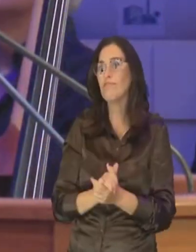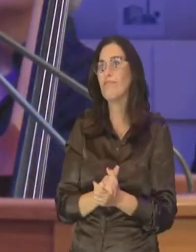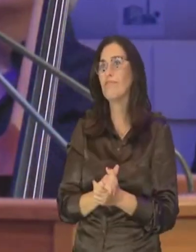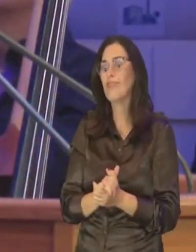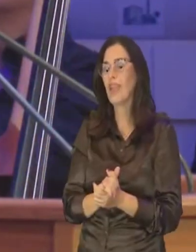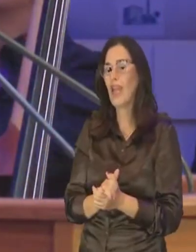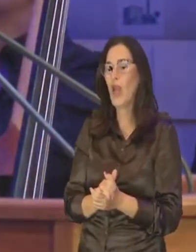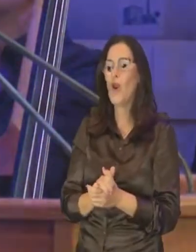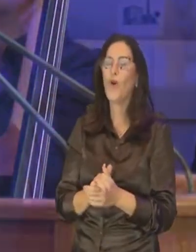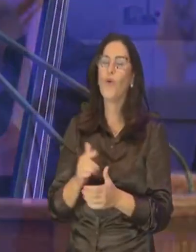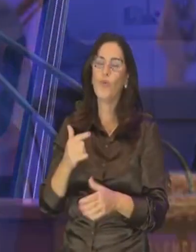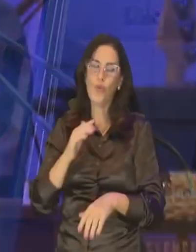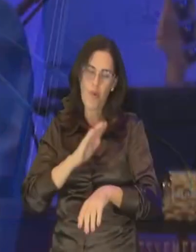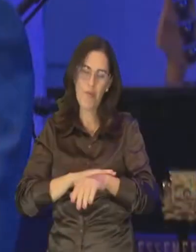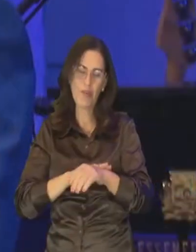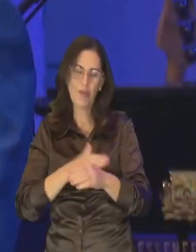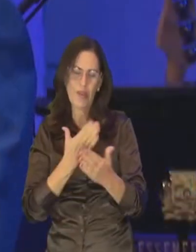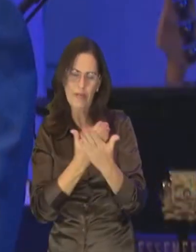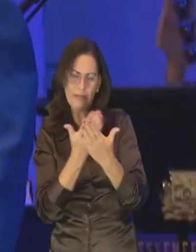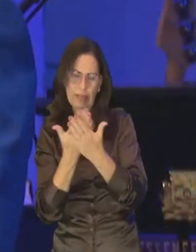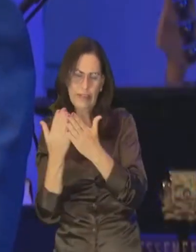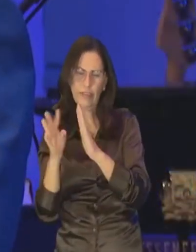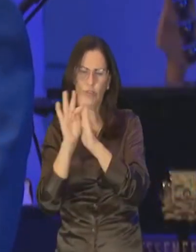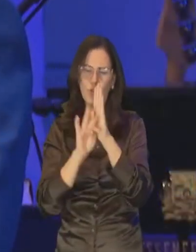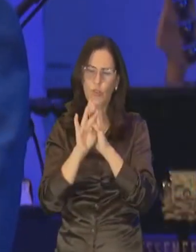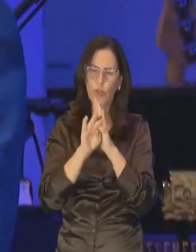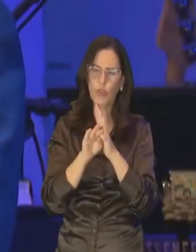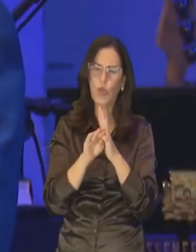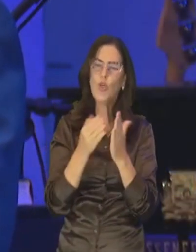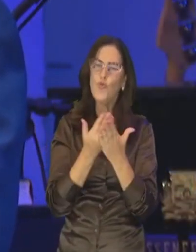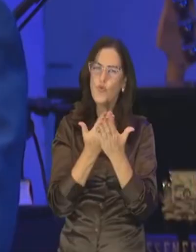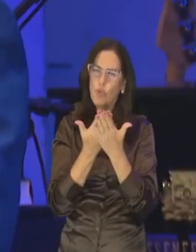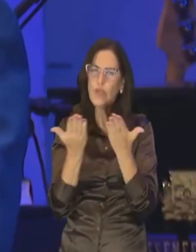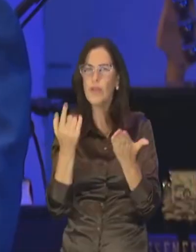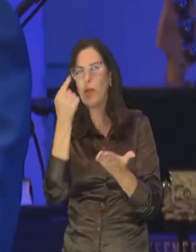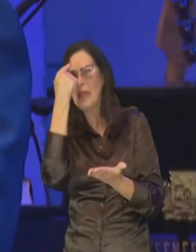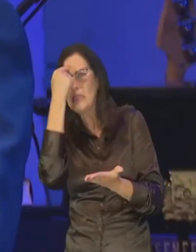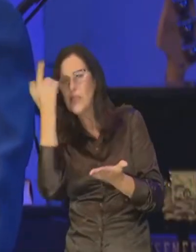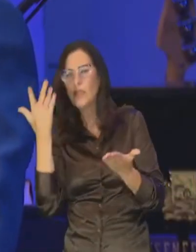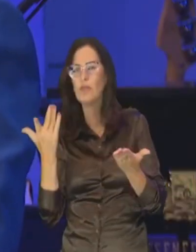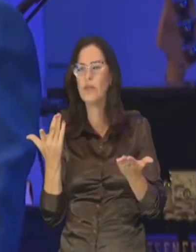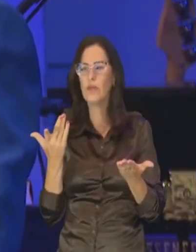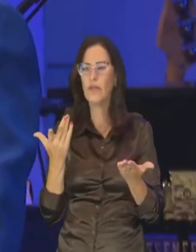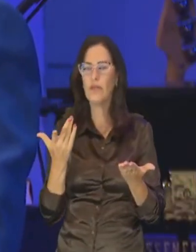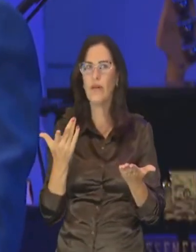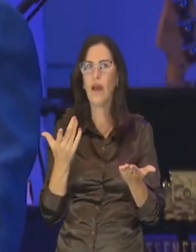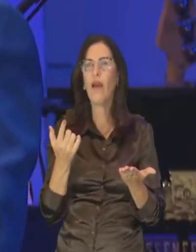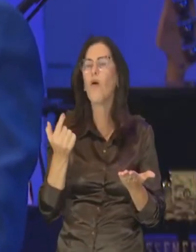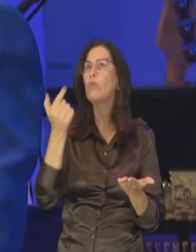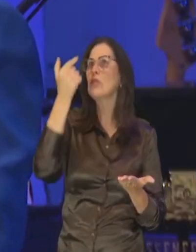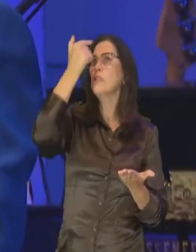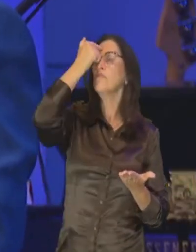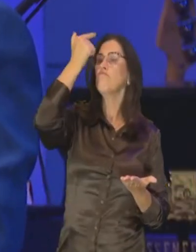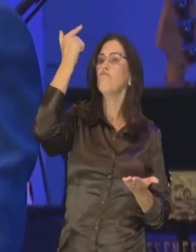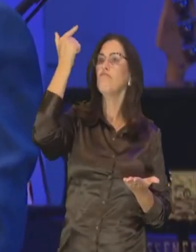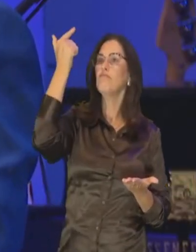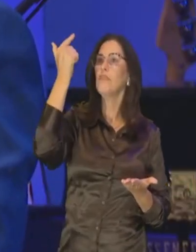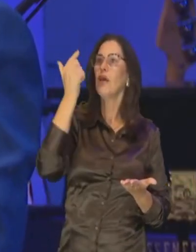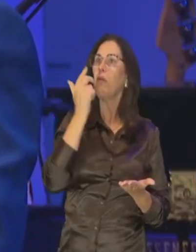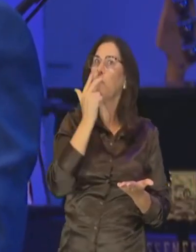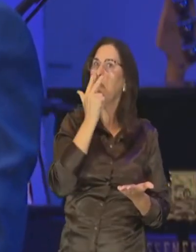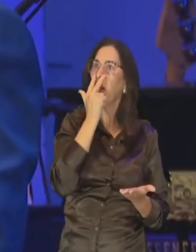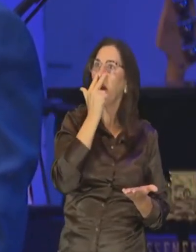Quando eu estava meditando no texto e estudando essa parte, logo me veio à mente, parece